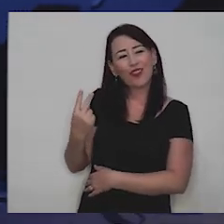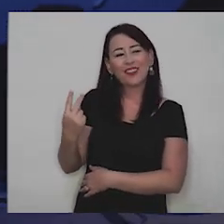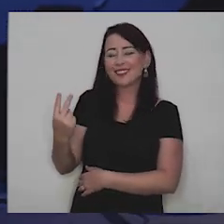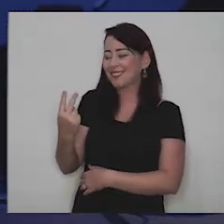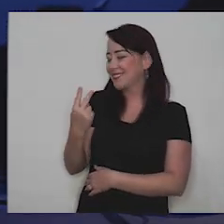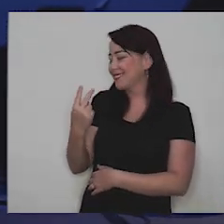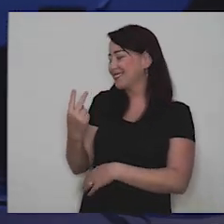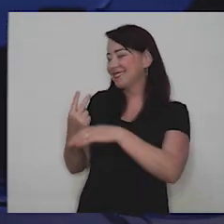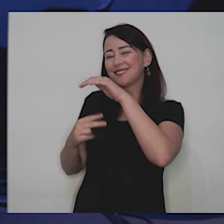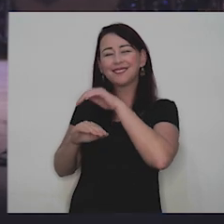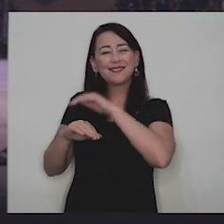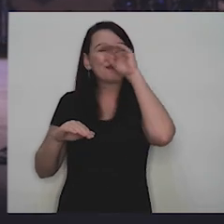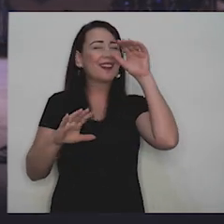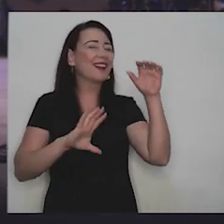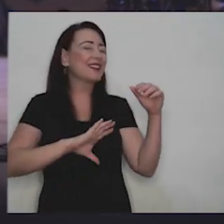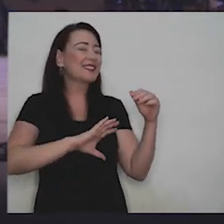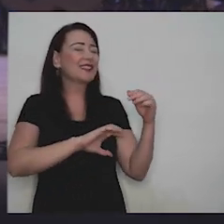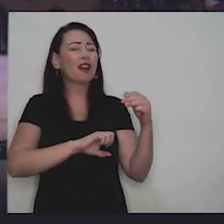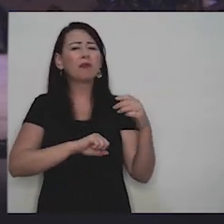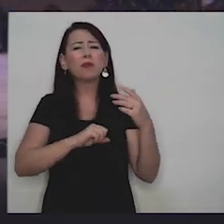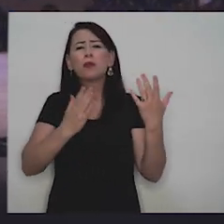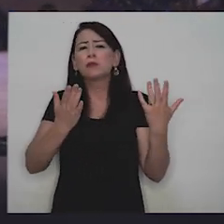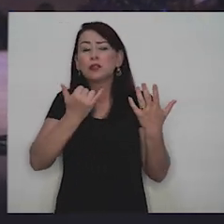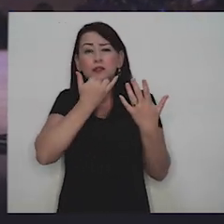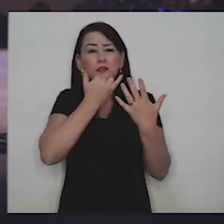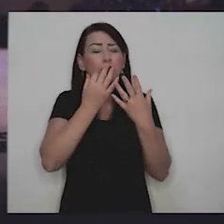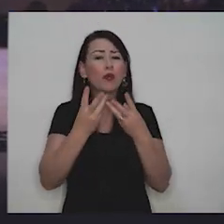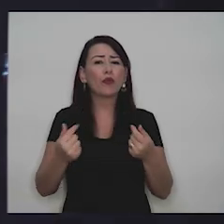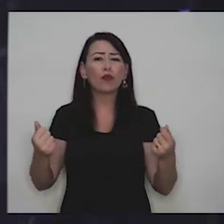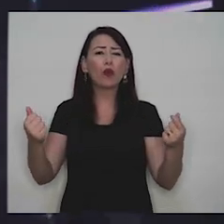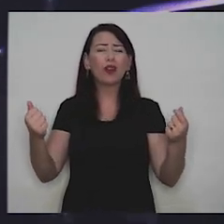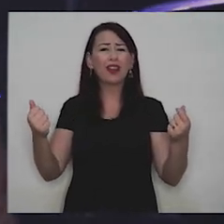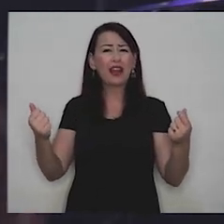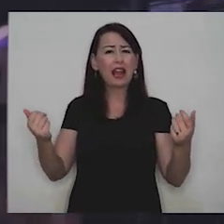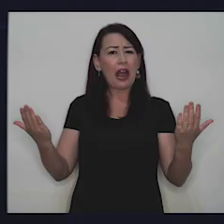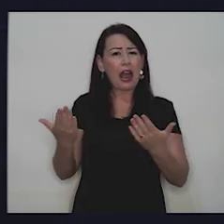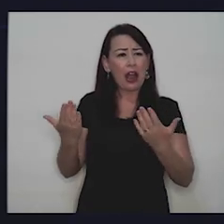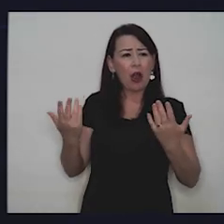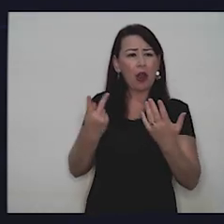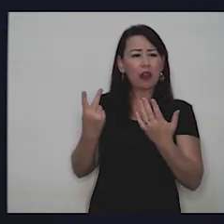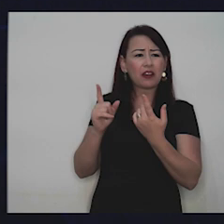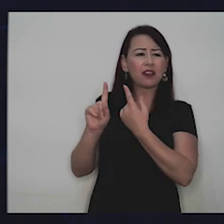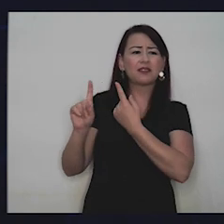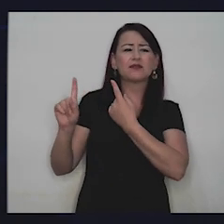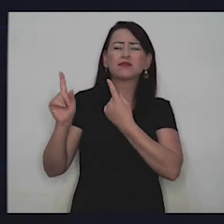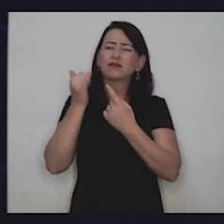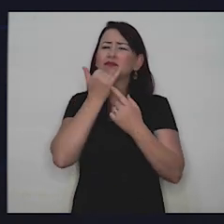De amor, mas algo se foi, e o que restou, marcas da sua mão